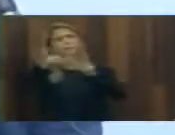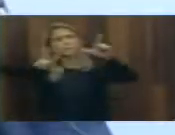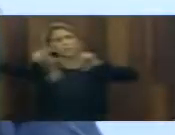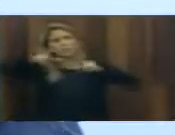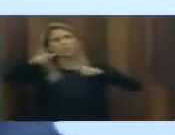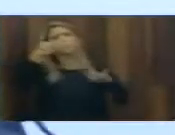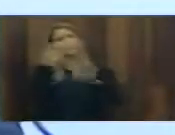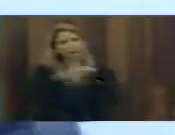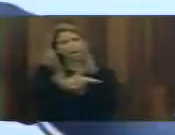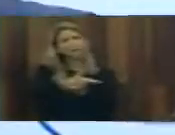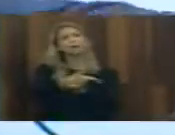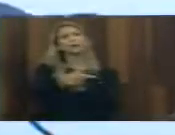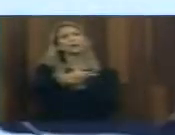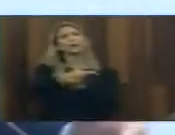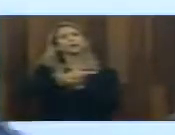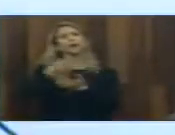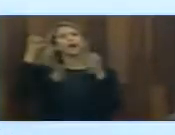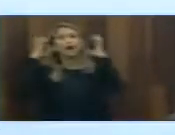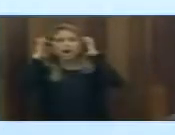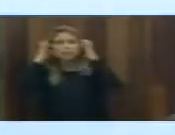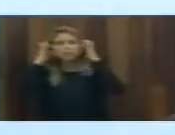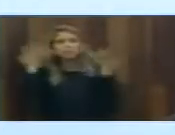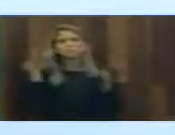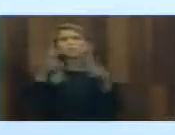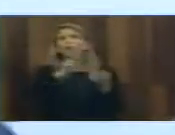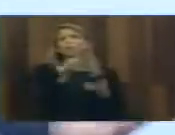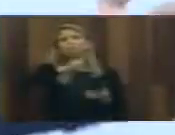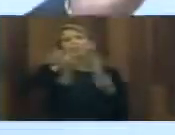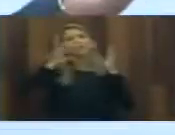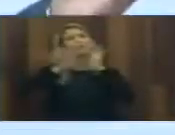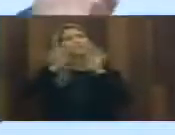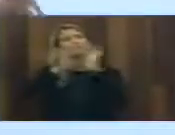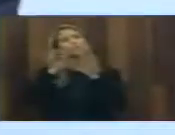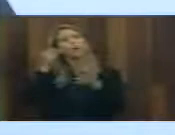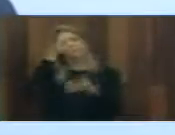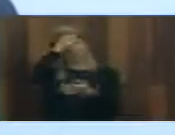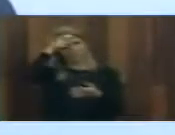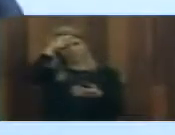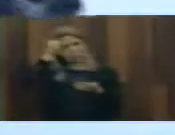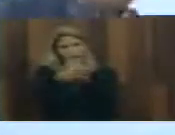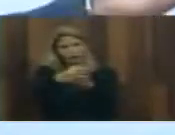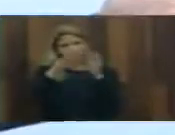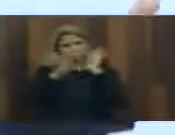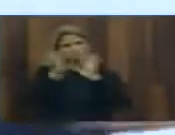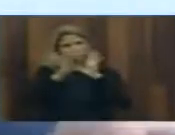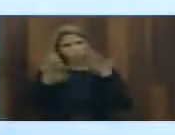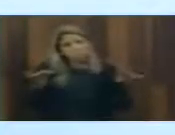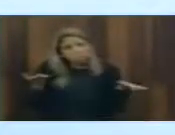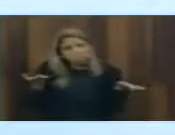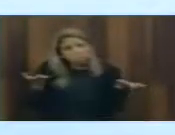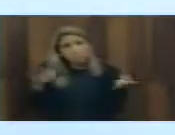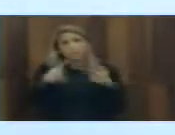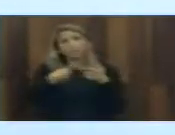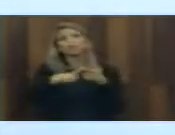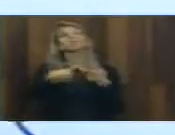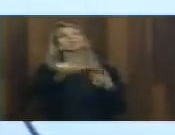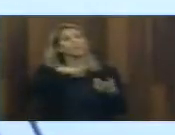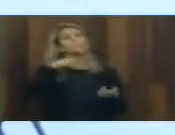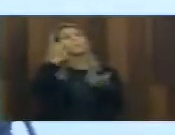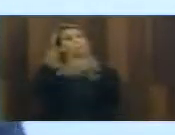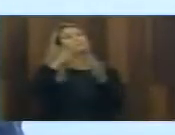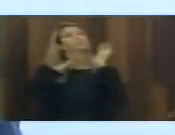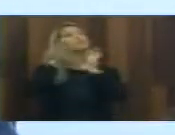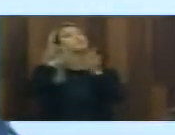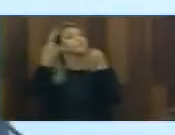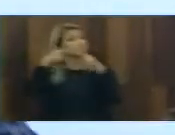A prefeitura está pagando para usar o Facebook? Se está pagando, tinha que estar no portal da transparência. Eu acho que não é uma relação muito correta